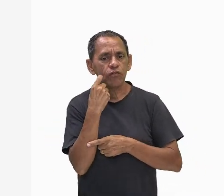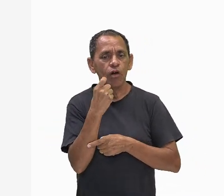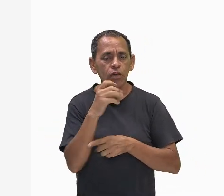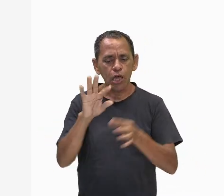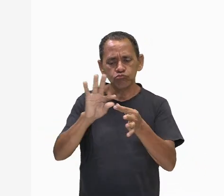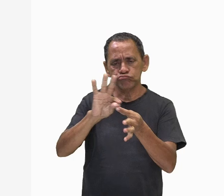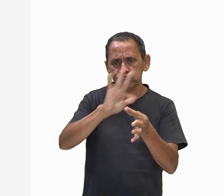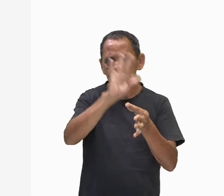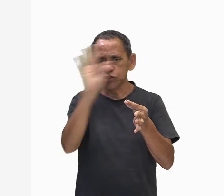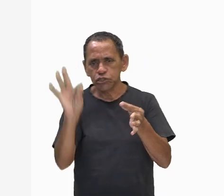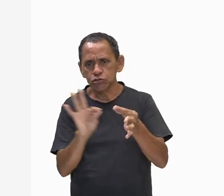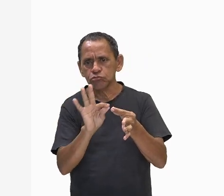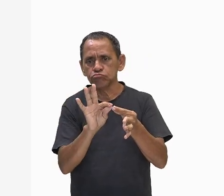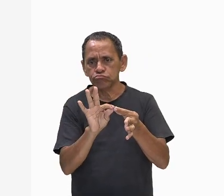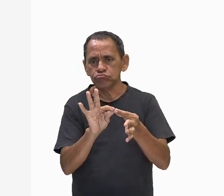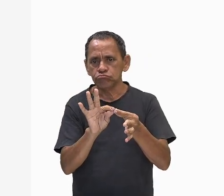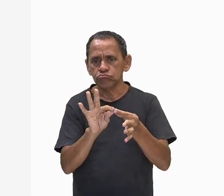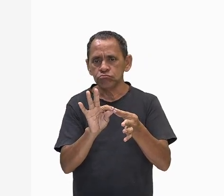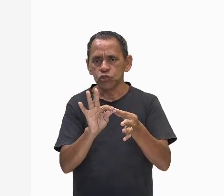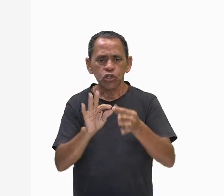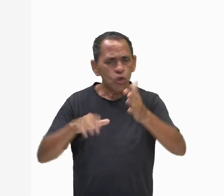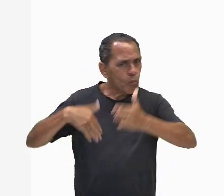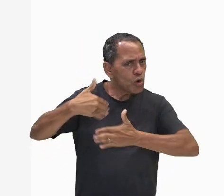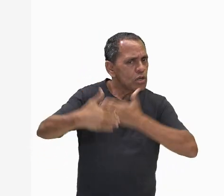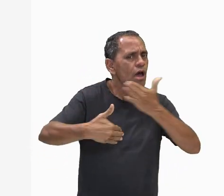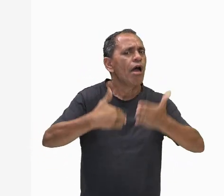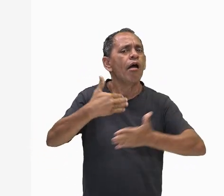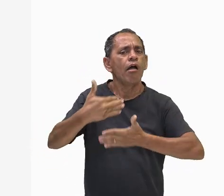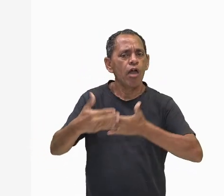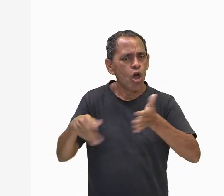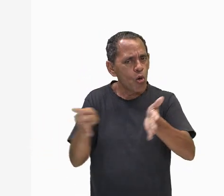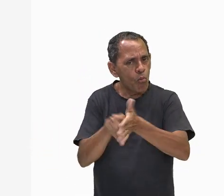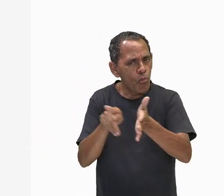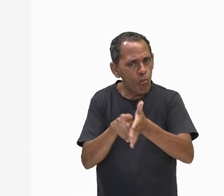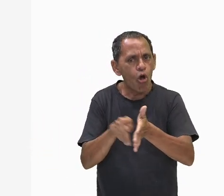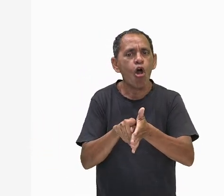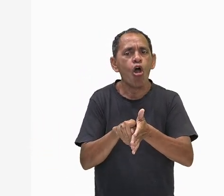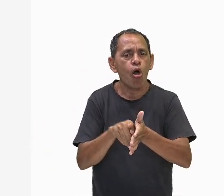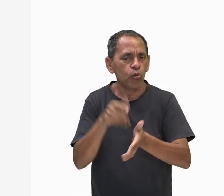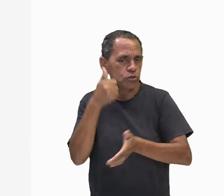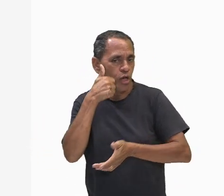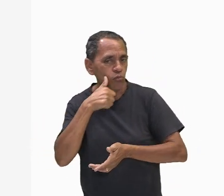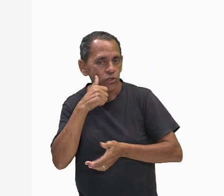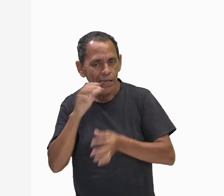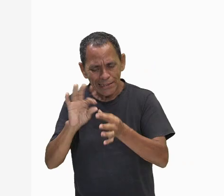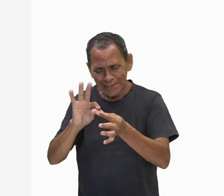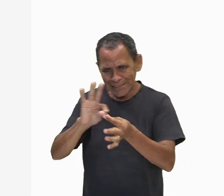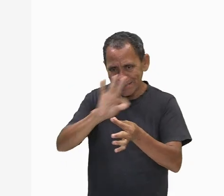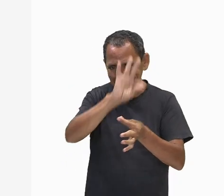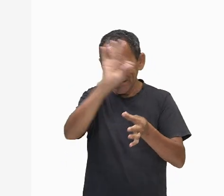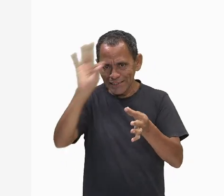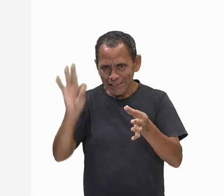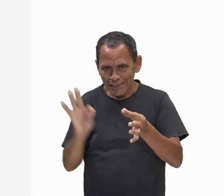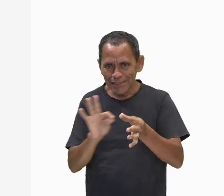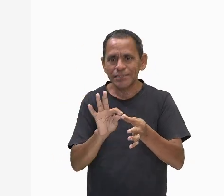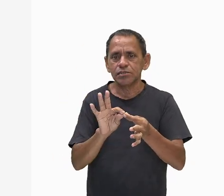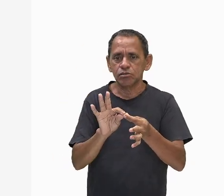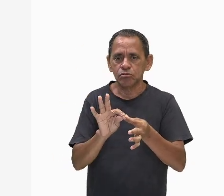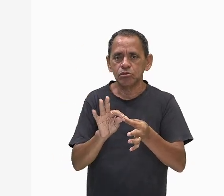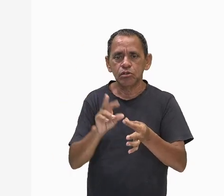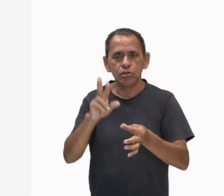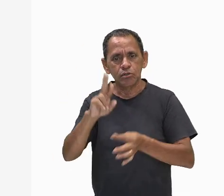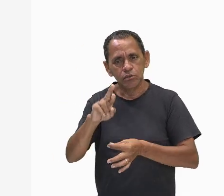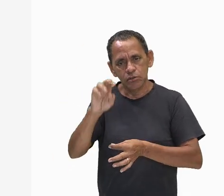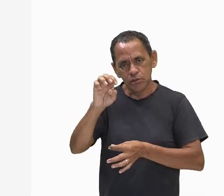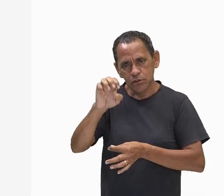aí já é a fisiologia do aparelho reprodutor feminino, né? O ciclo reprodutor feminino